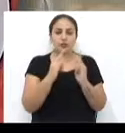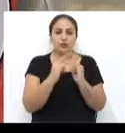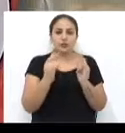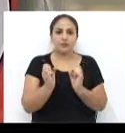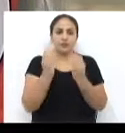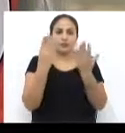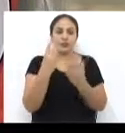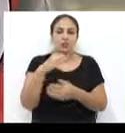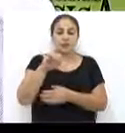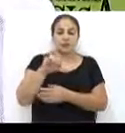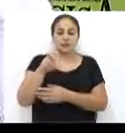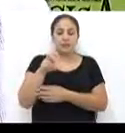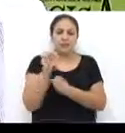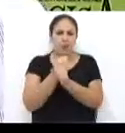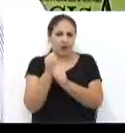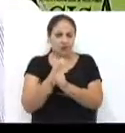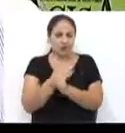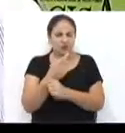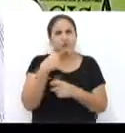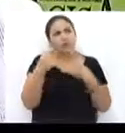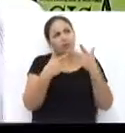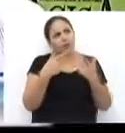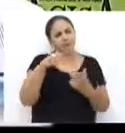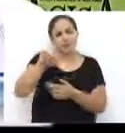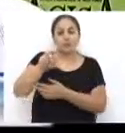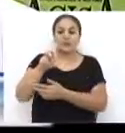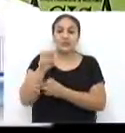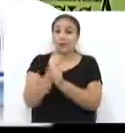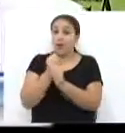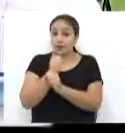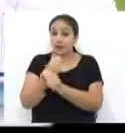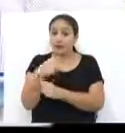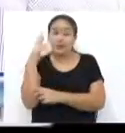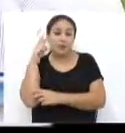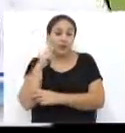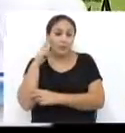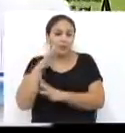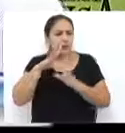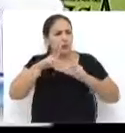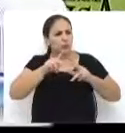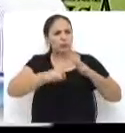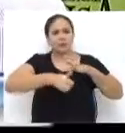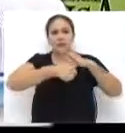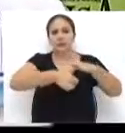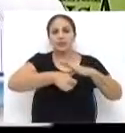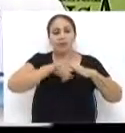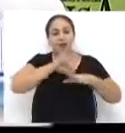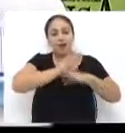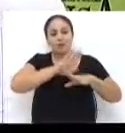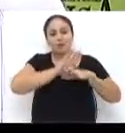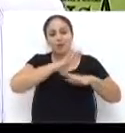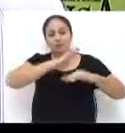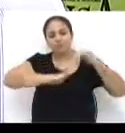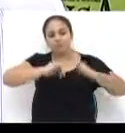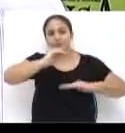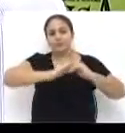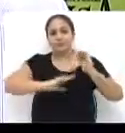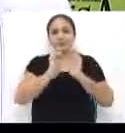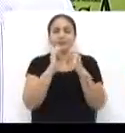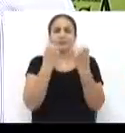95 anos. Quando você fala 95 anos, você tem que lembrar de todos aqueles líderes que construíram